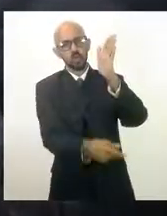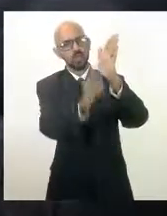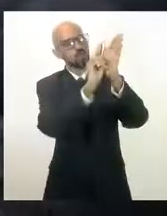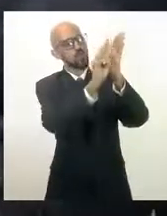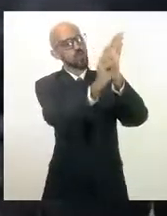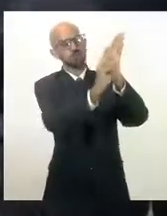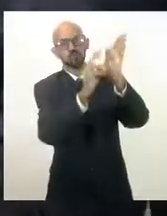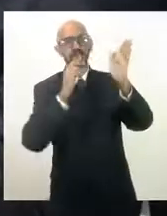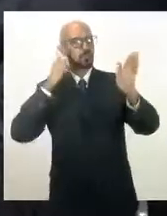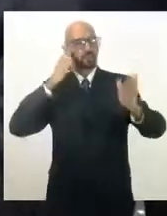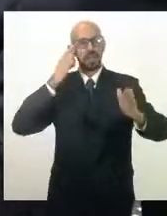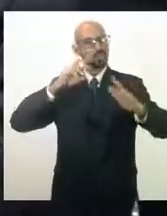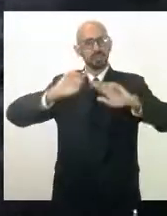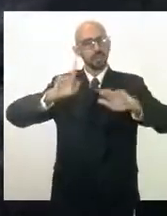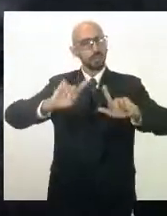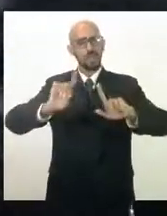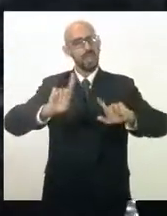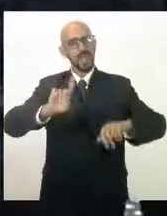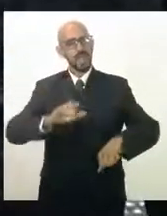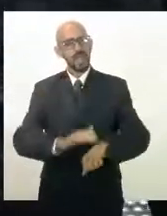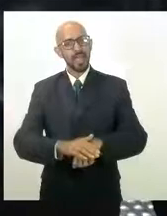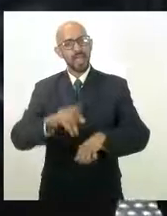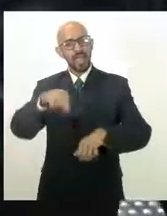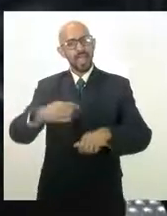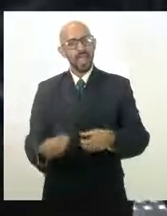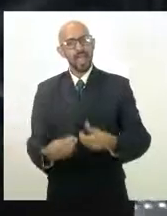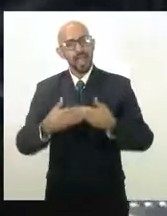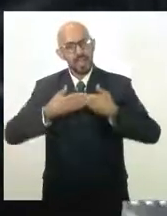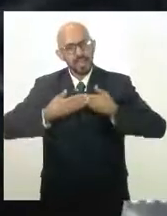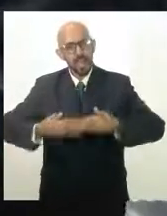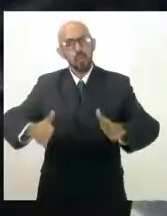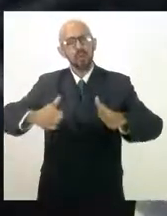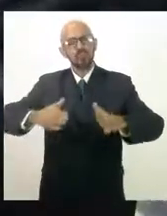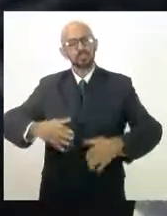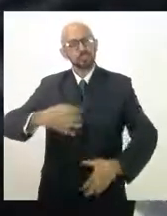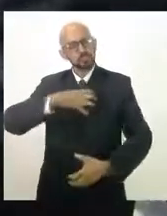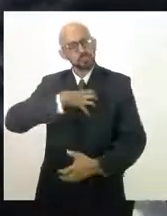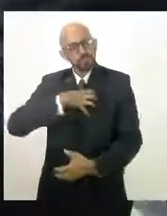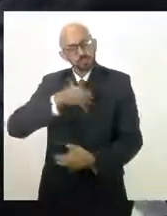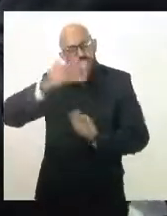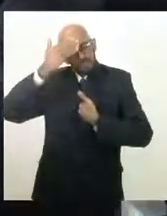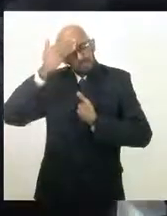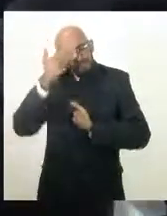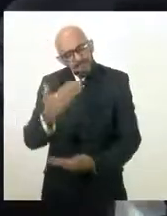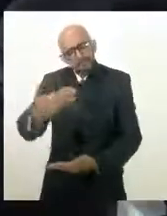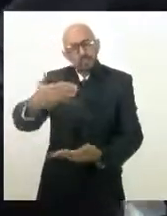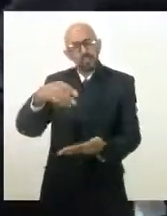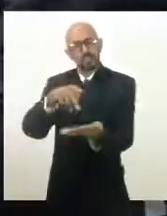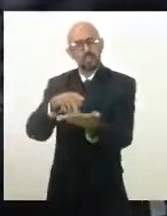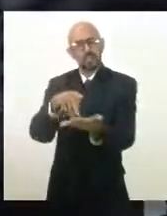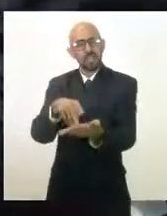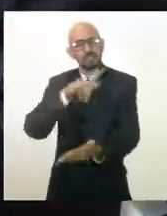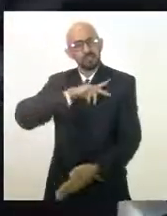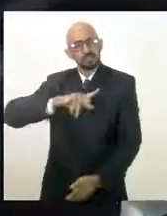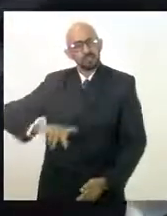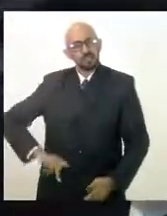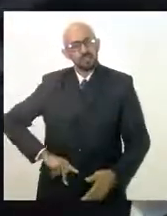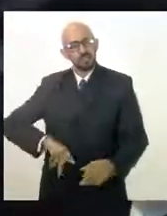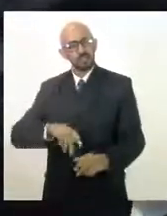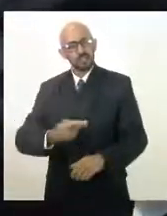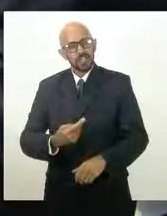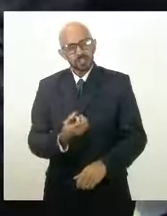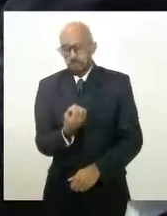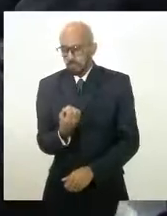a inauguração de um sentimento profundo de gratidão pelo presidente generoso que você